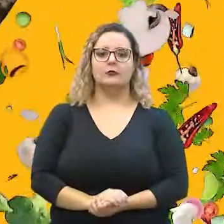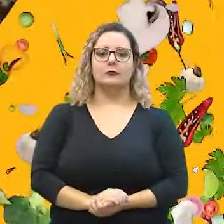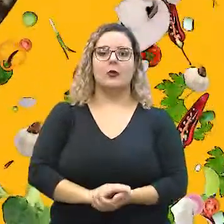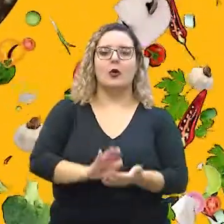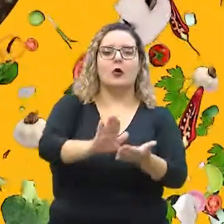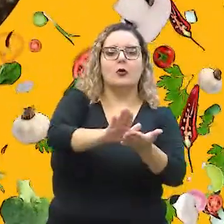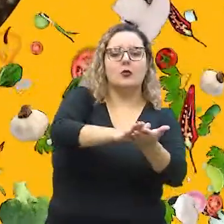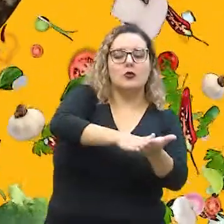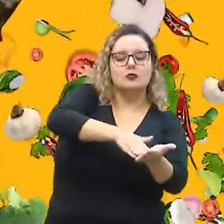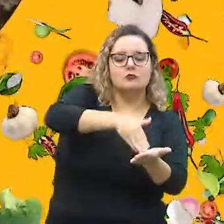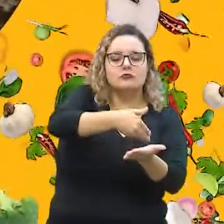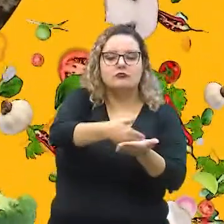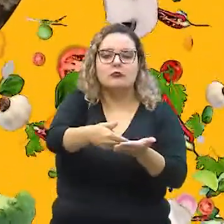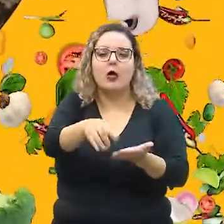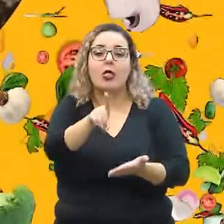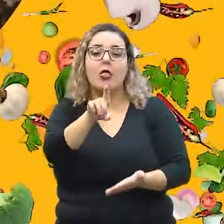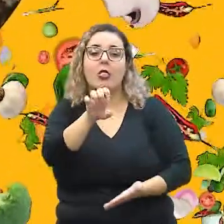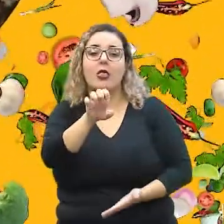manteiga defumada,